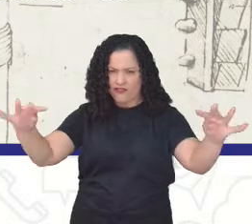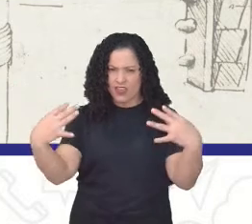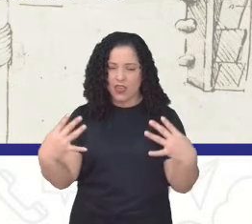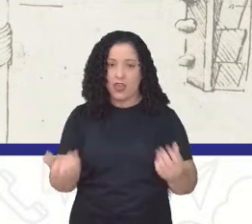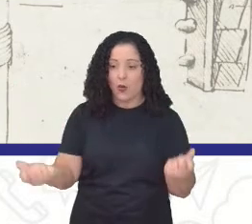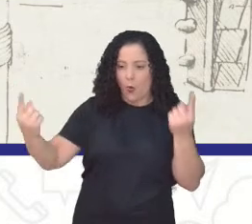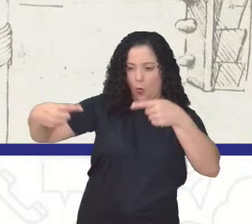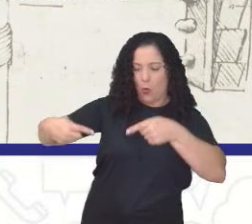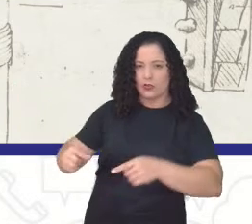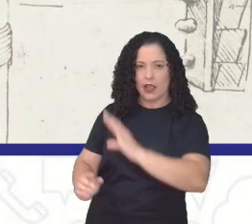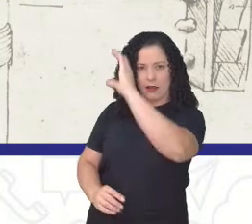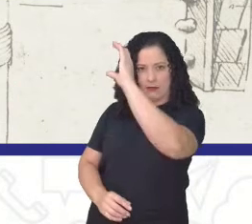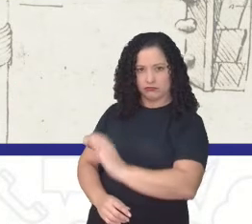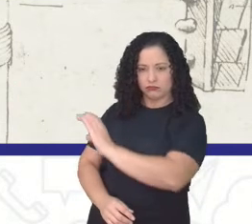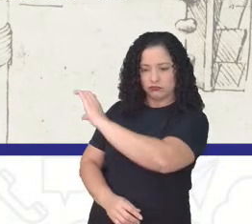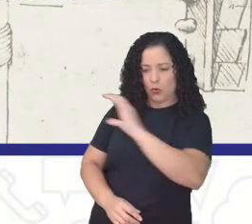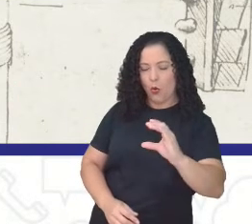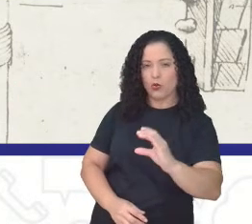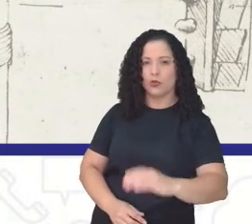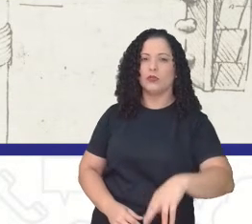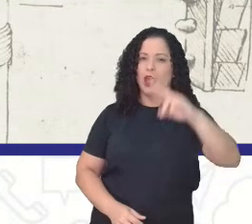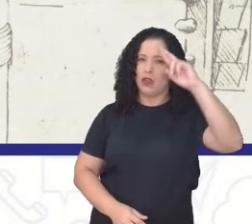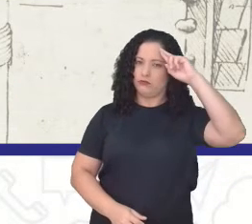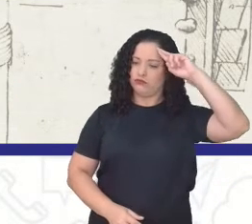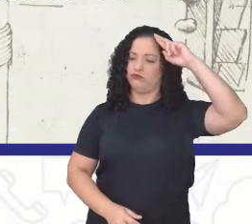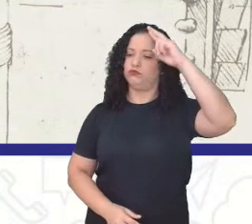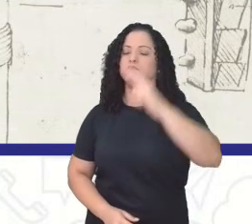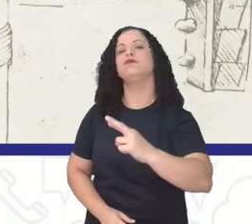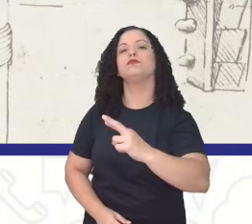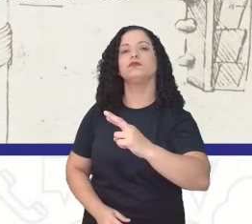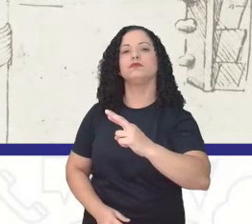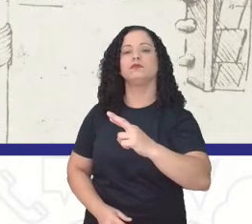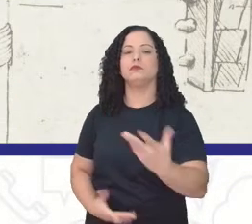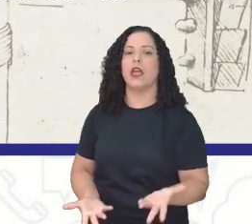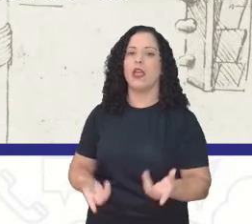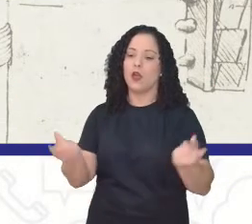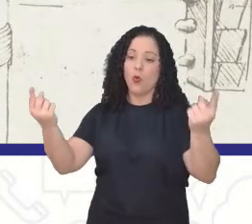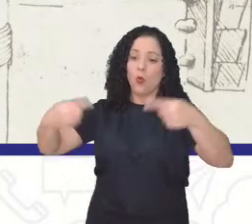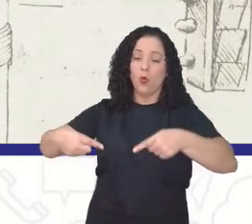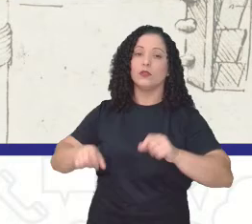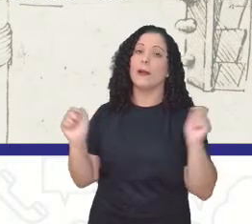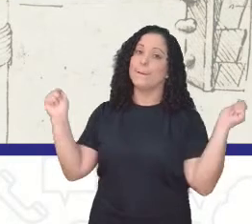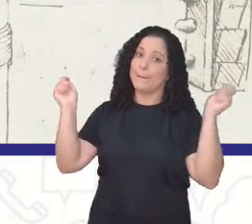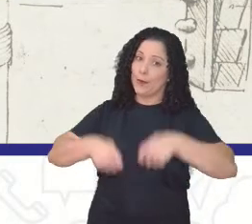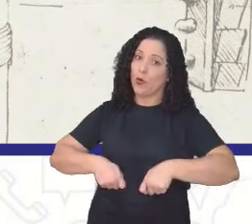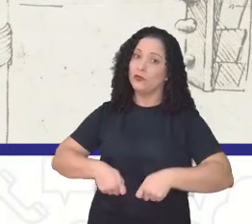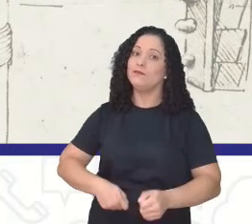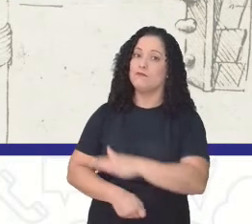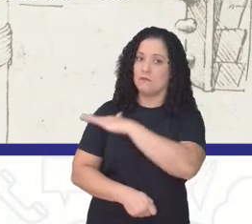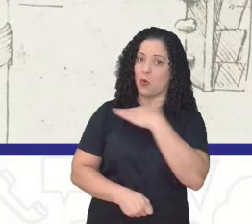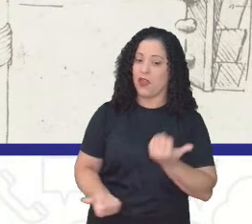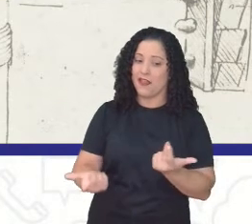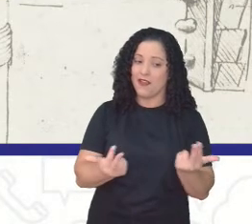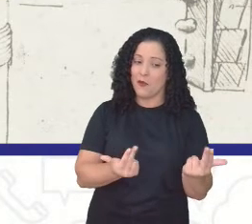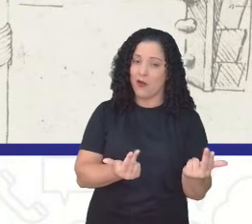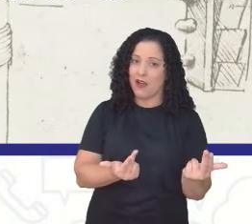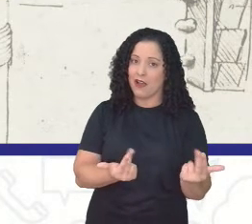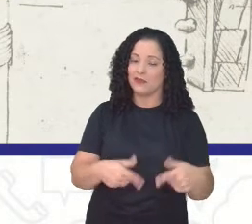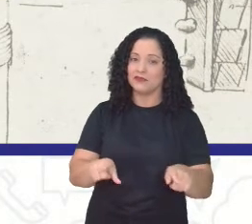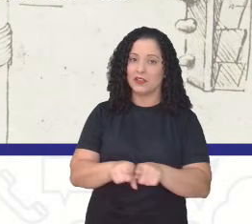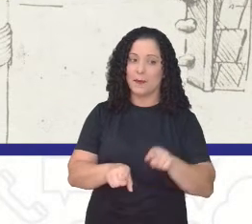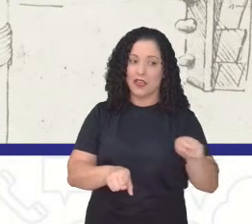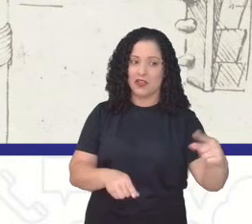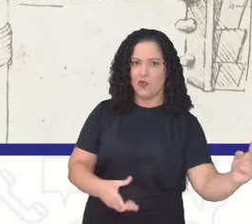aquilo que a autoridade, né, eclesiástica está dizendo que é verdade, você pode virar churrasco, igual